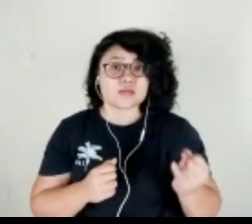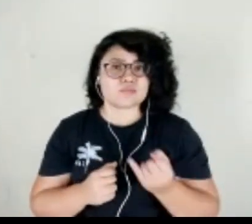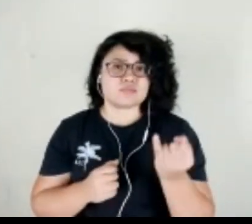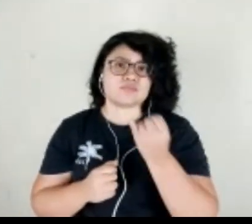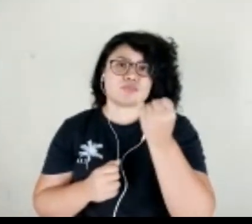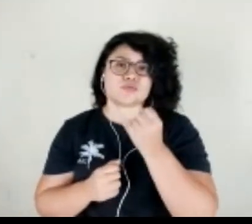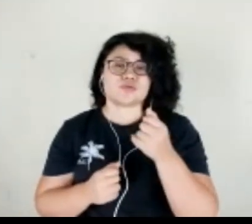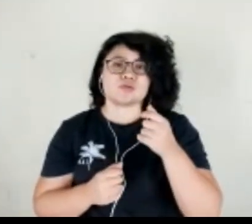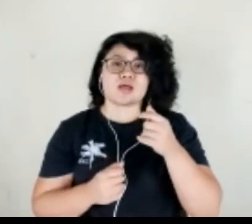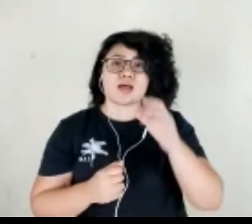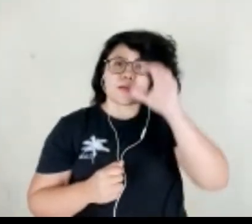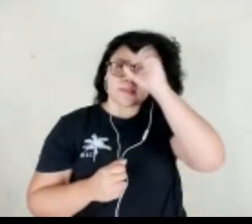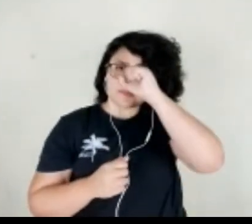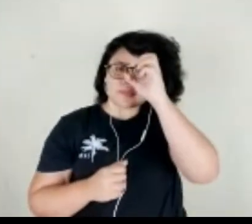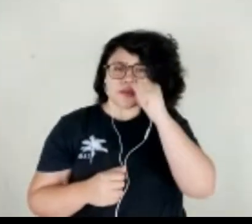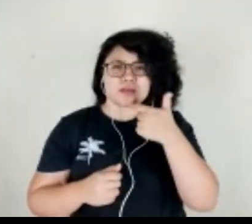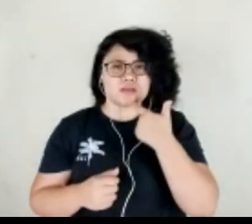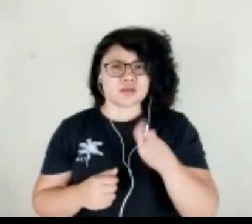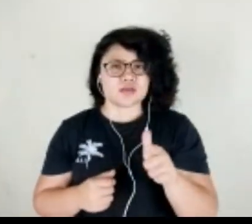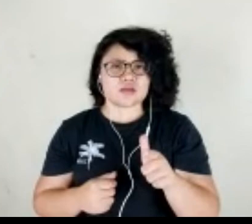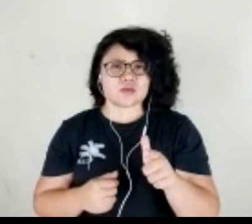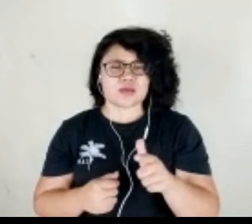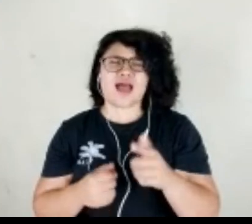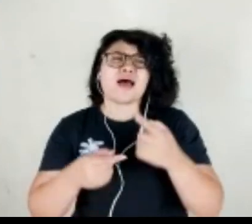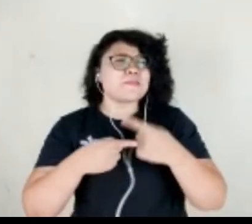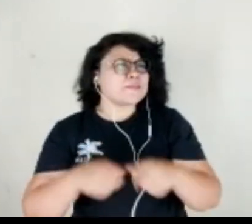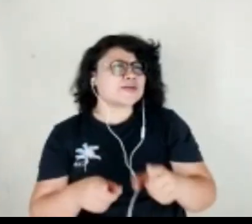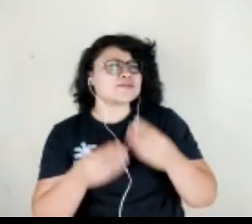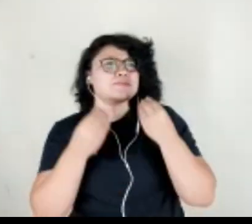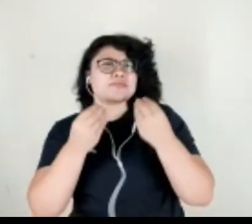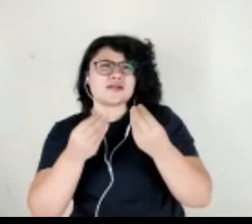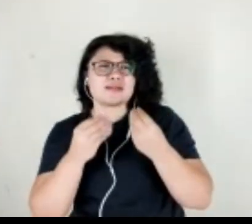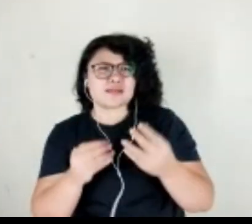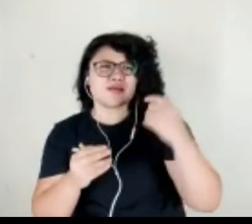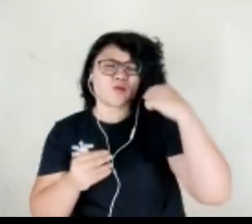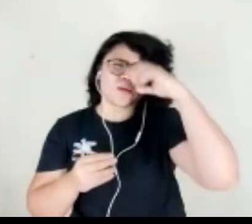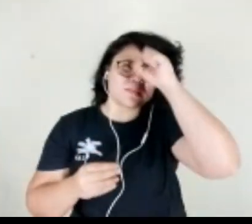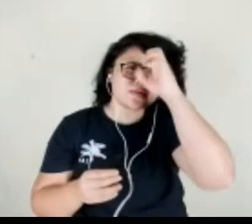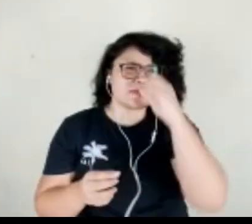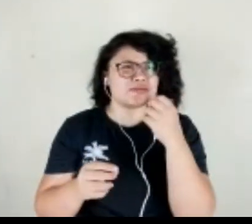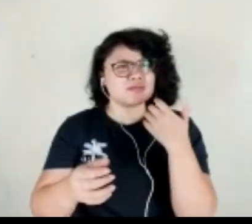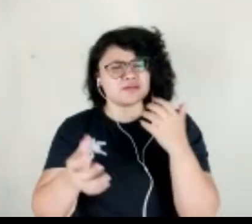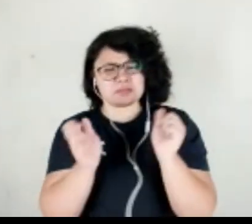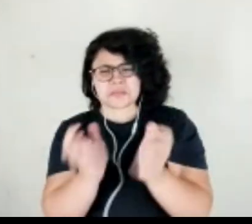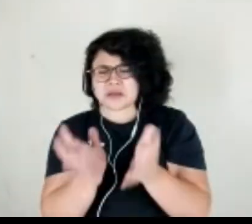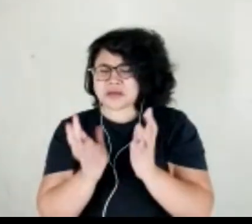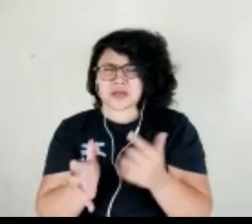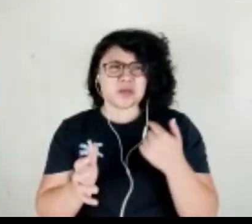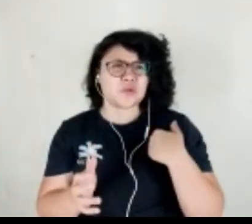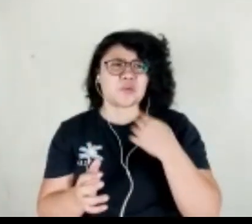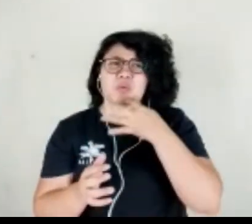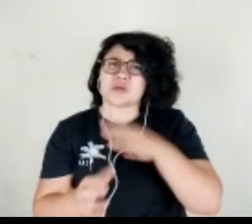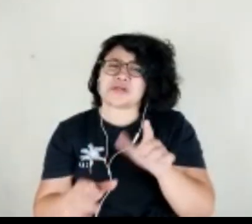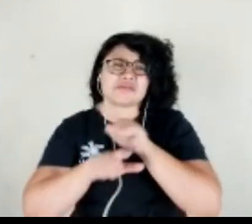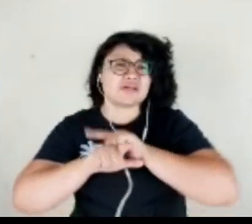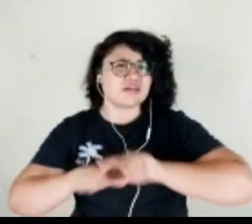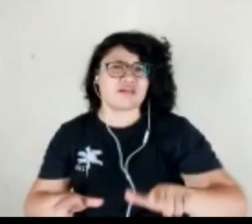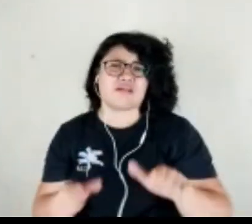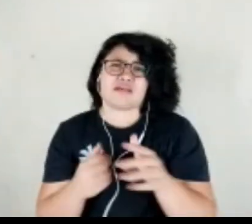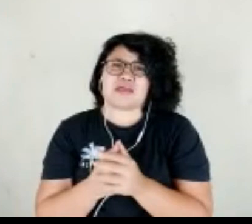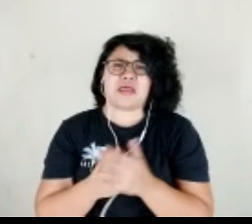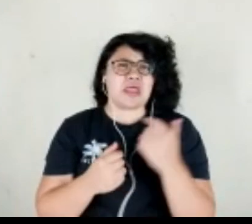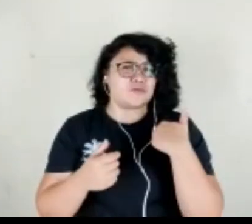importância de aprender essa língua. Mas professor, para que eu vou aprender Libras? Eu nem preciso, eu não